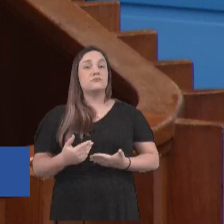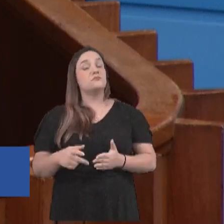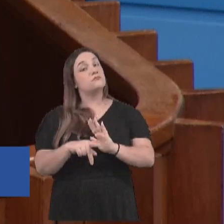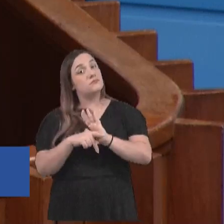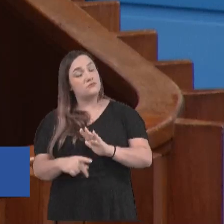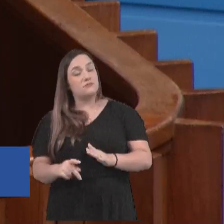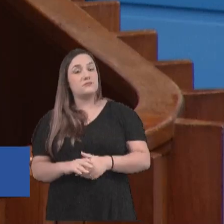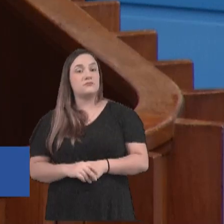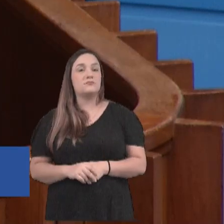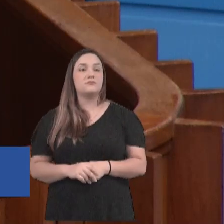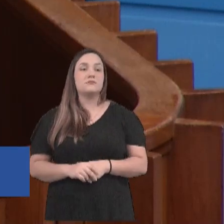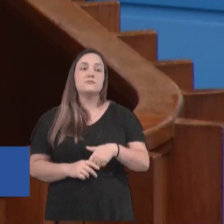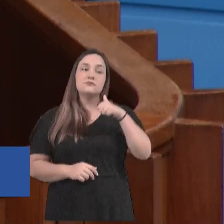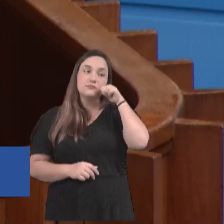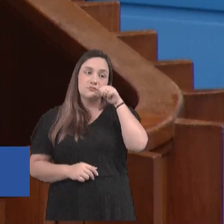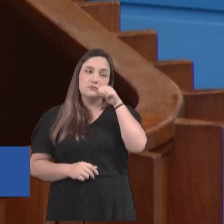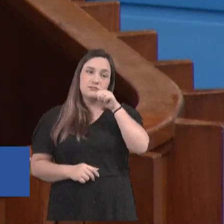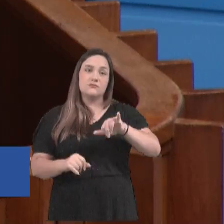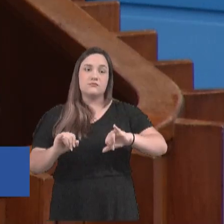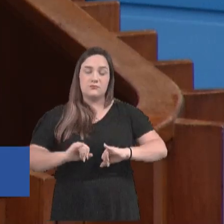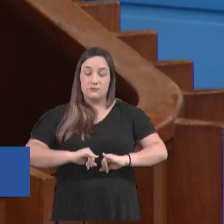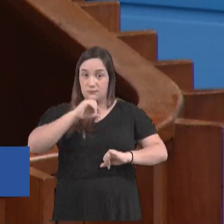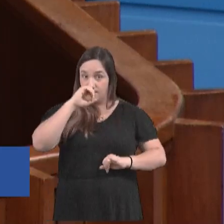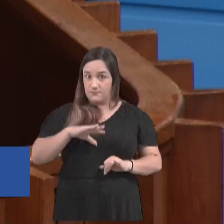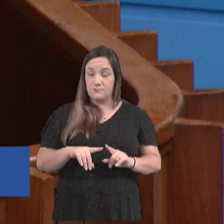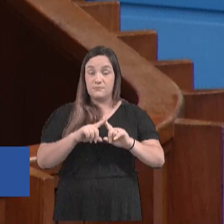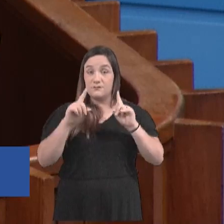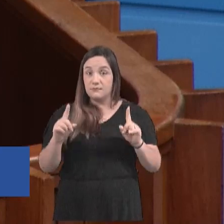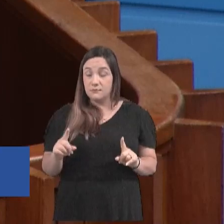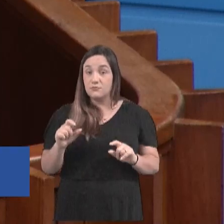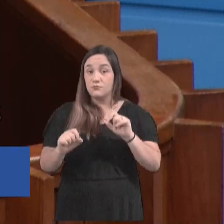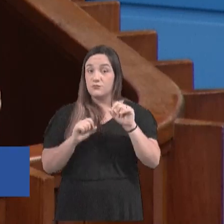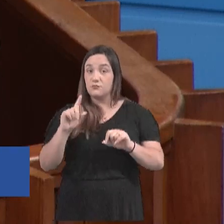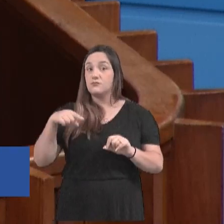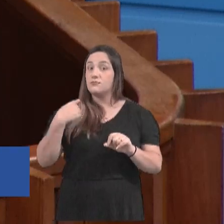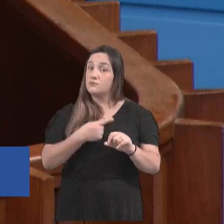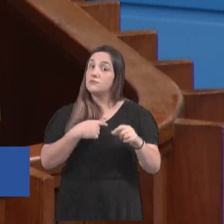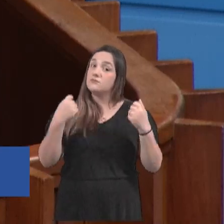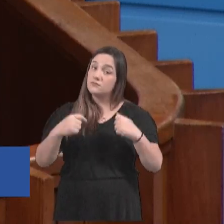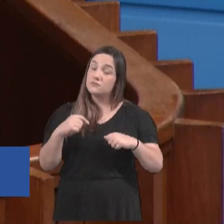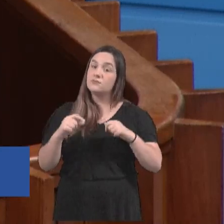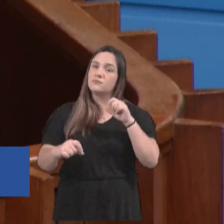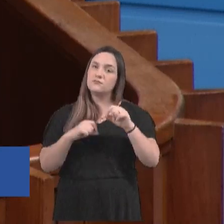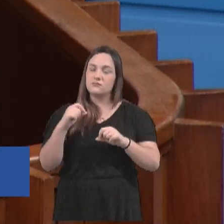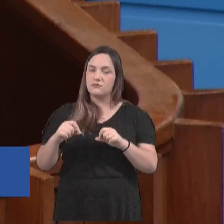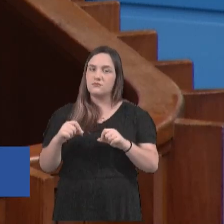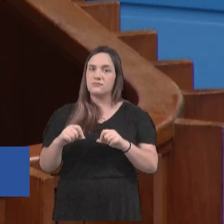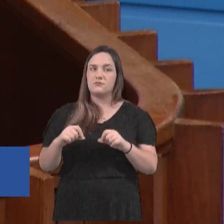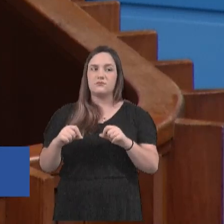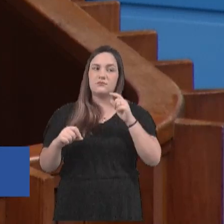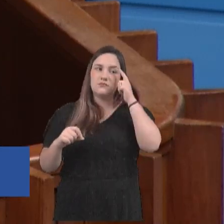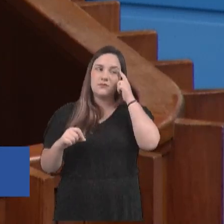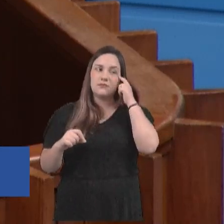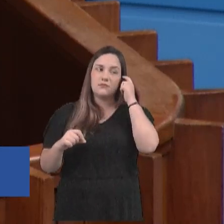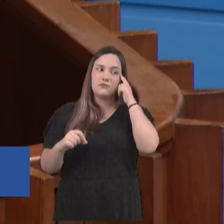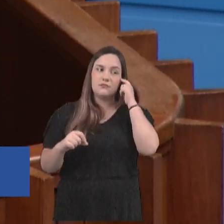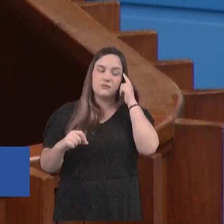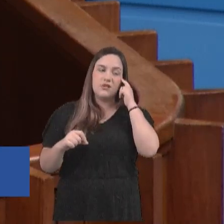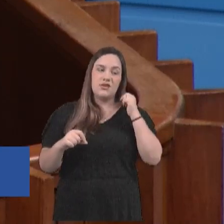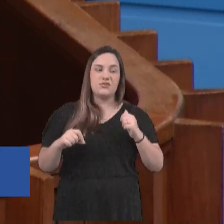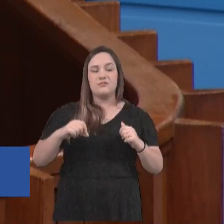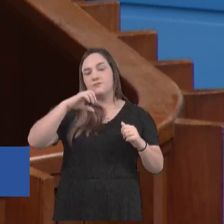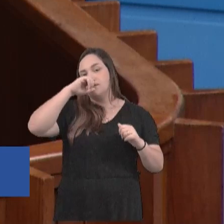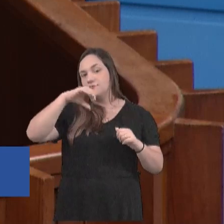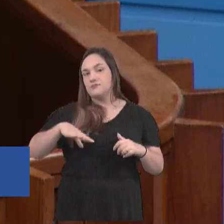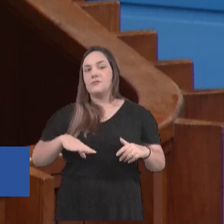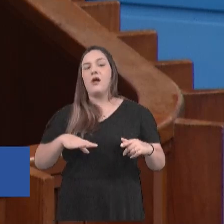das mulheres em situação de violência. Mas nós também precisamos garantir que as violências deixam de existir. E, para isso,